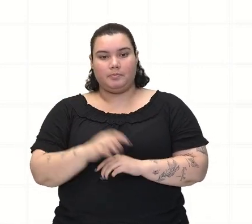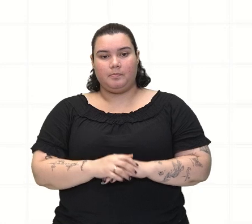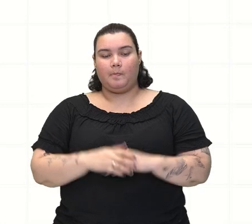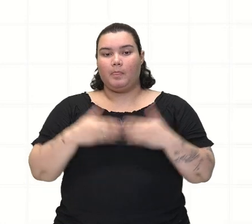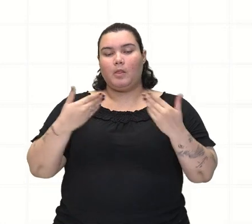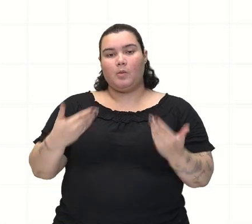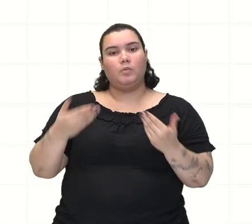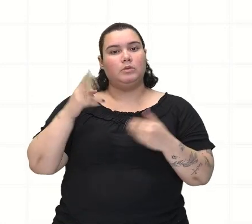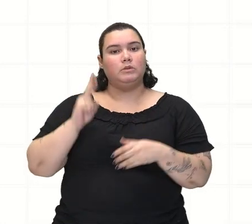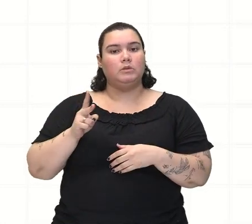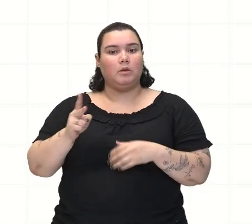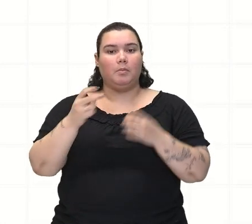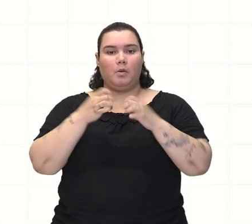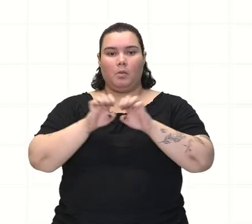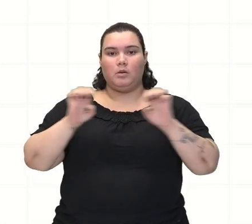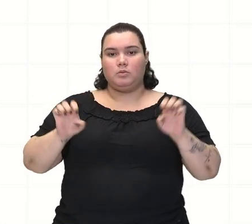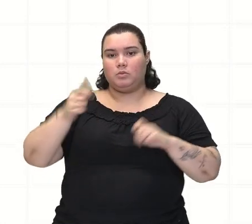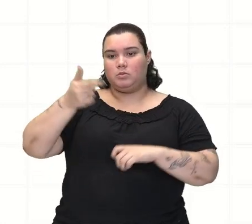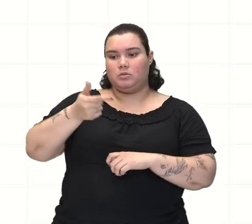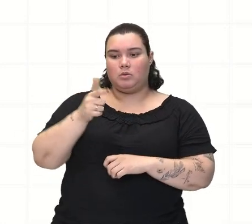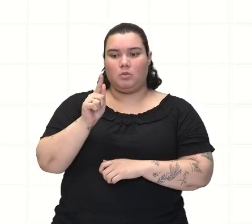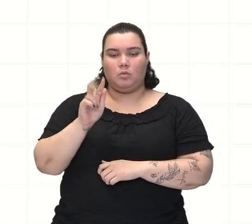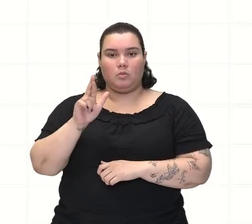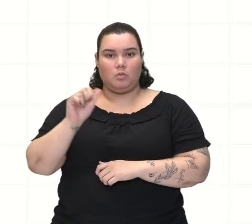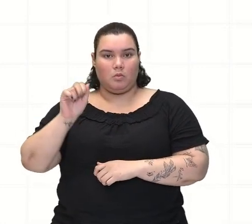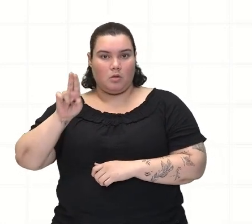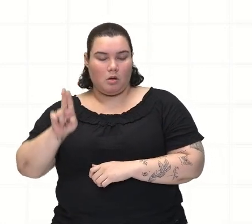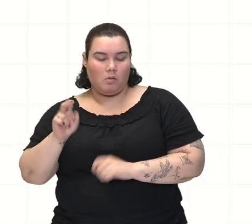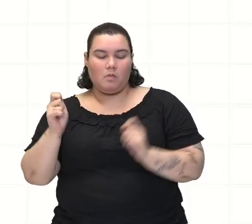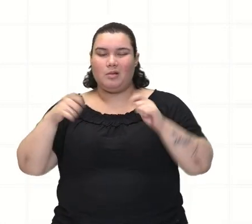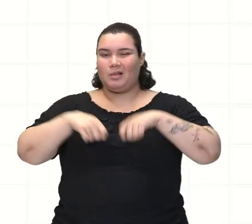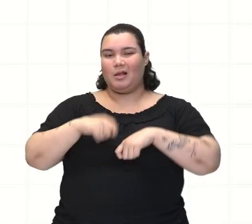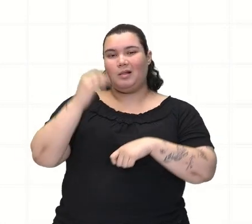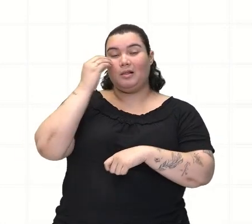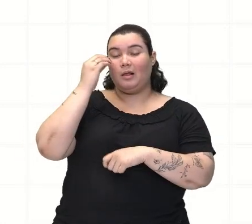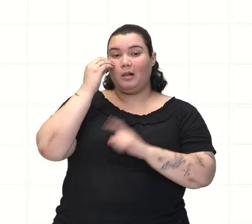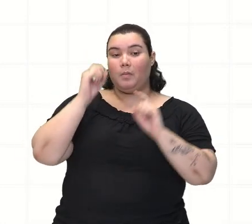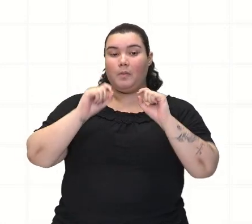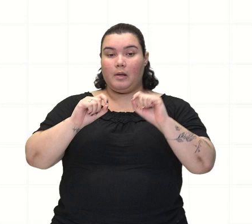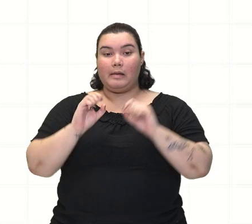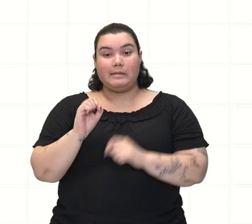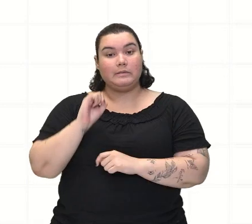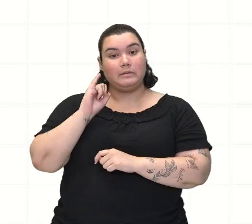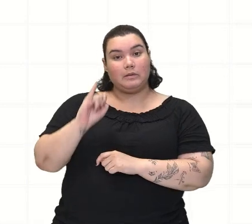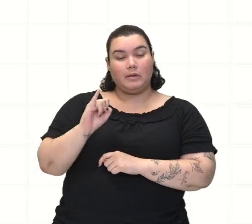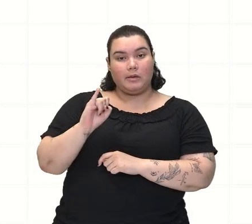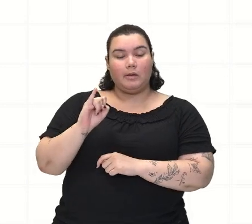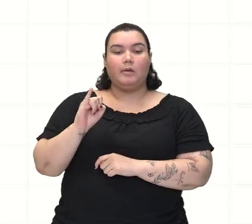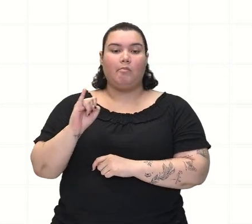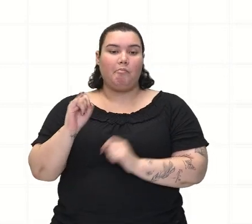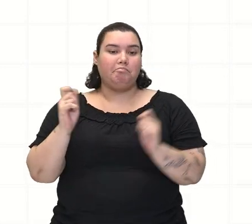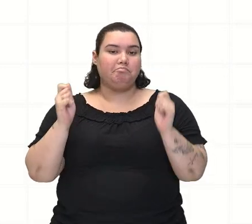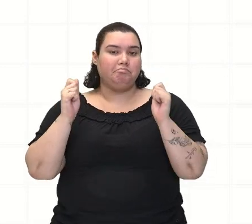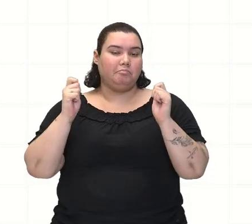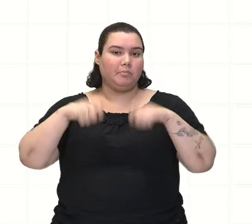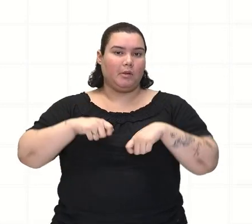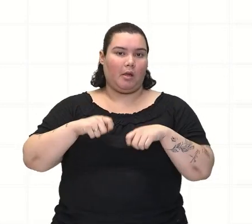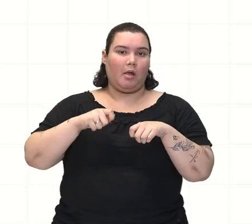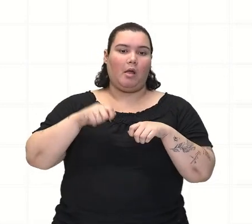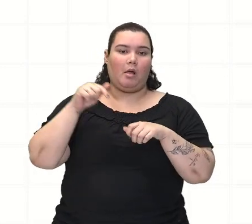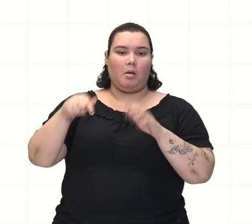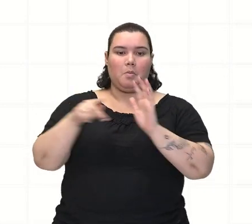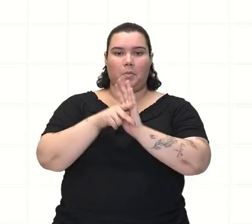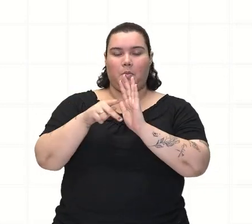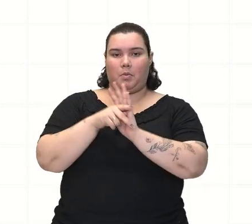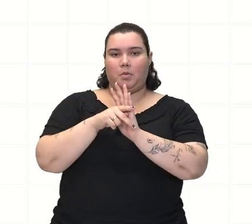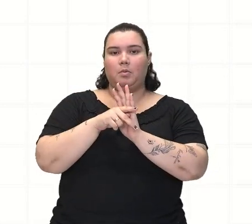que a equação do segundo grau, eu posso tentar ver se eu posso escrever como